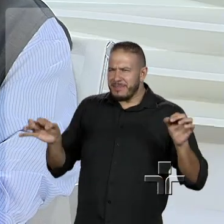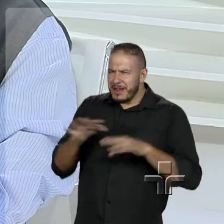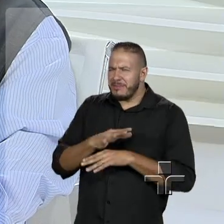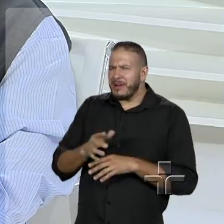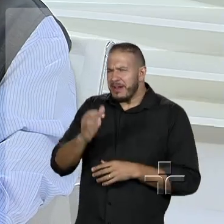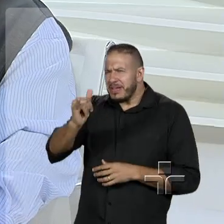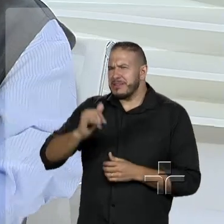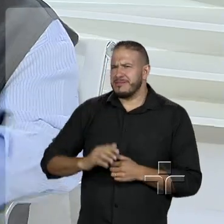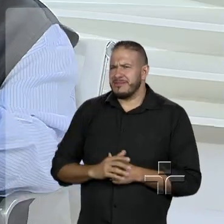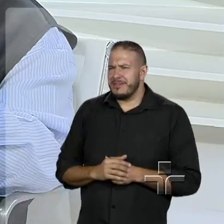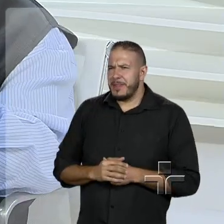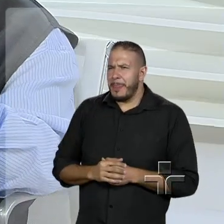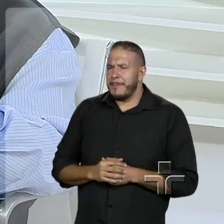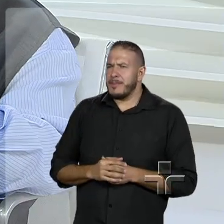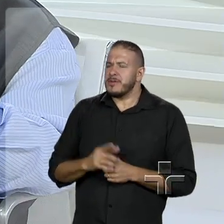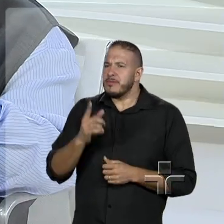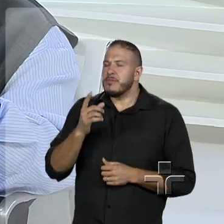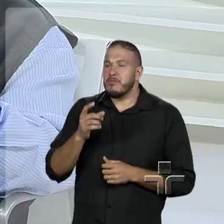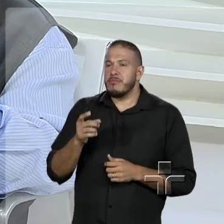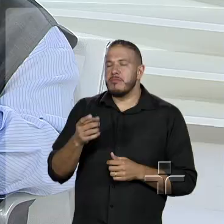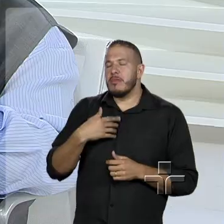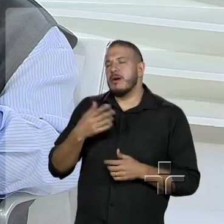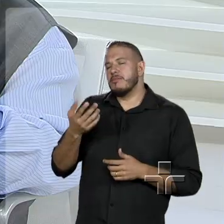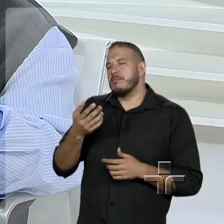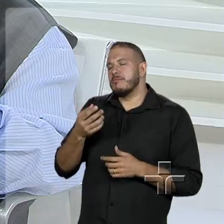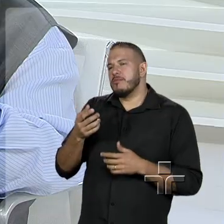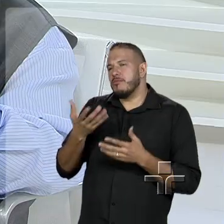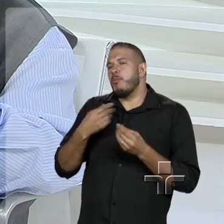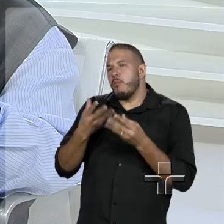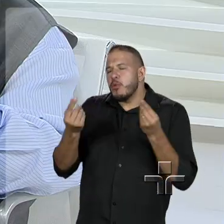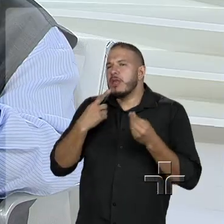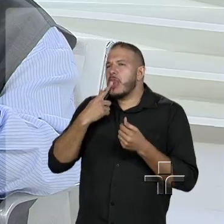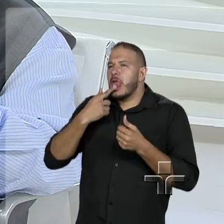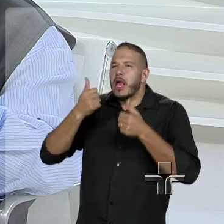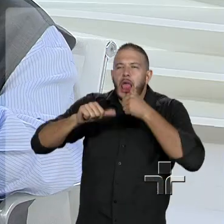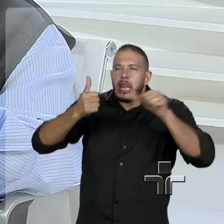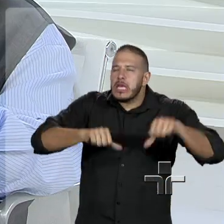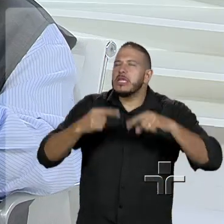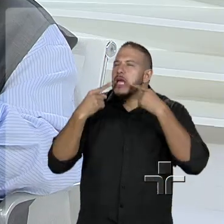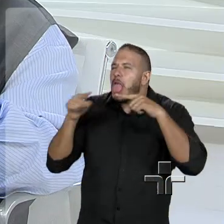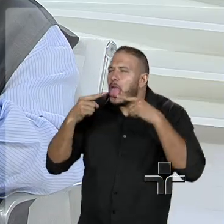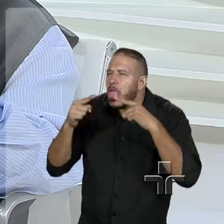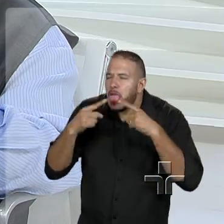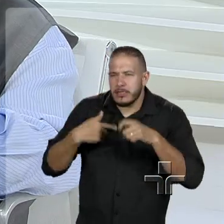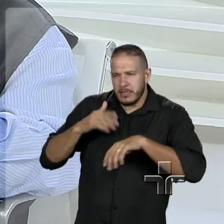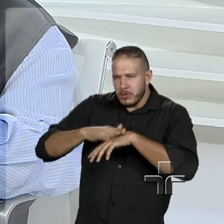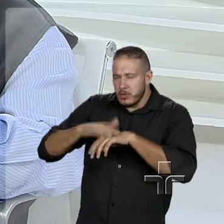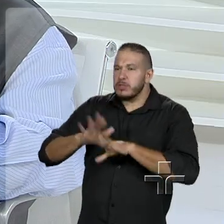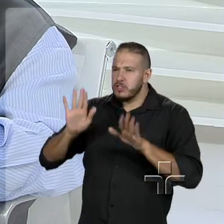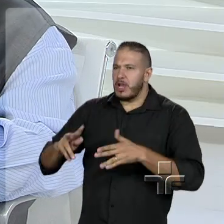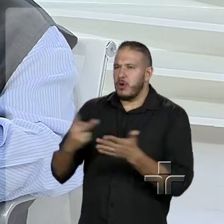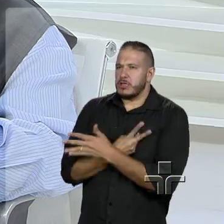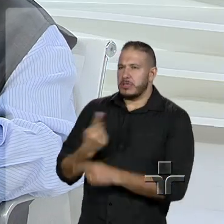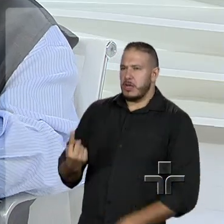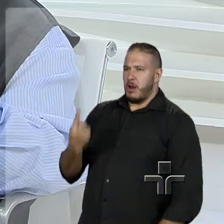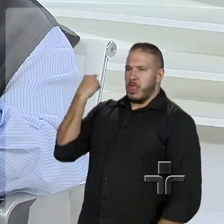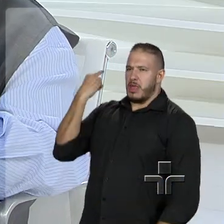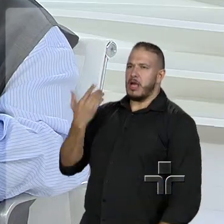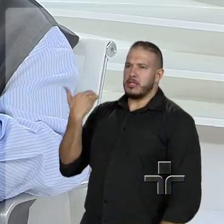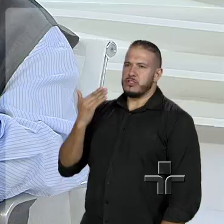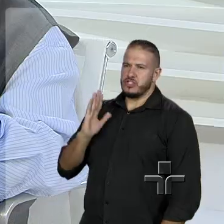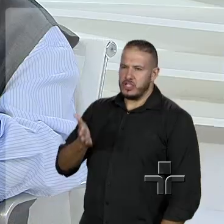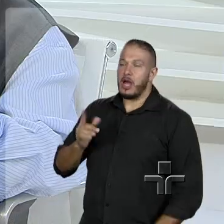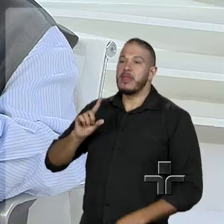isso. Uma boa parte das críticas que estão sendo feitas hoje foram feitas no passado e depois